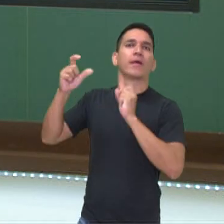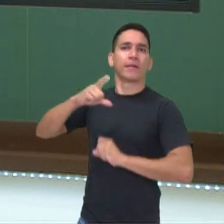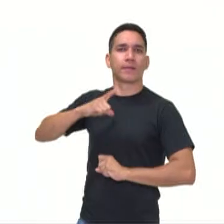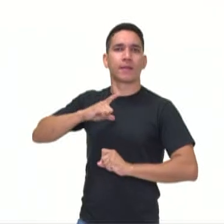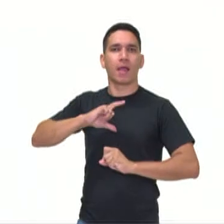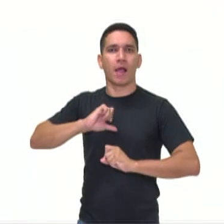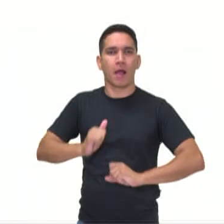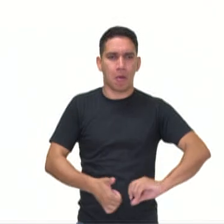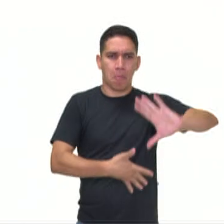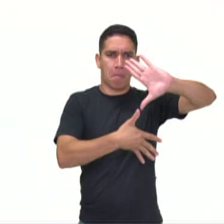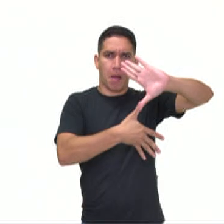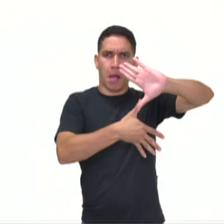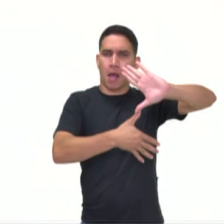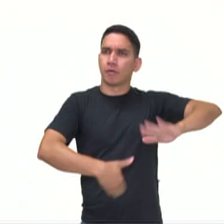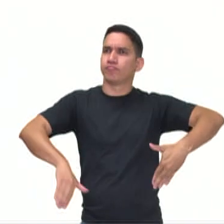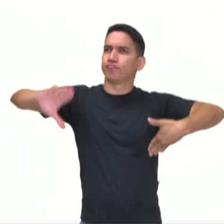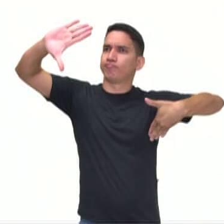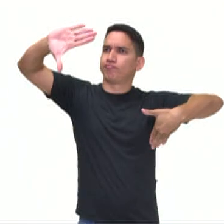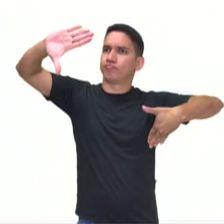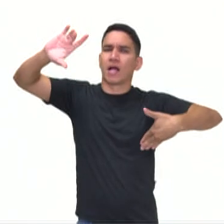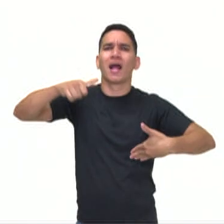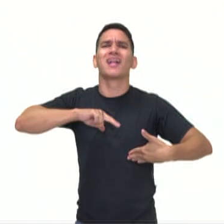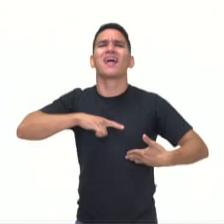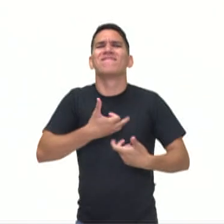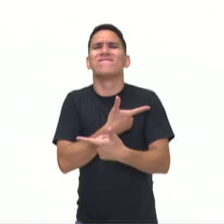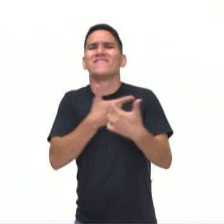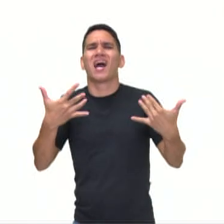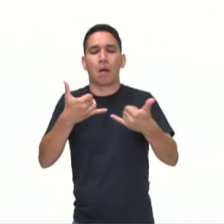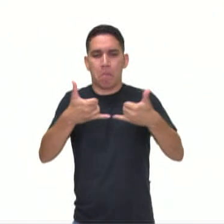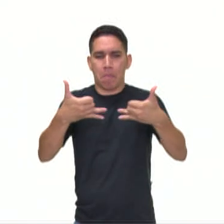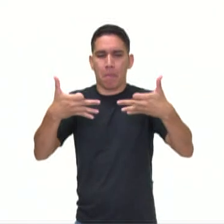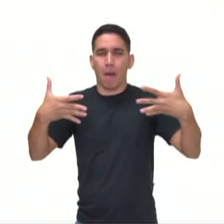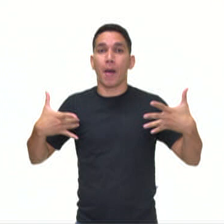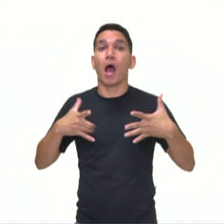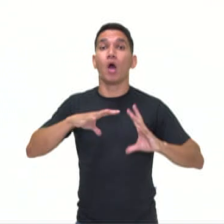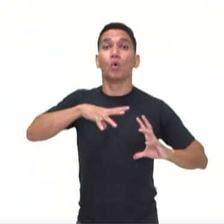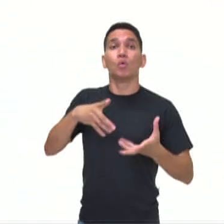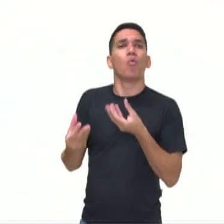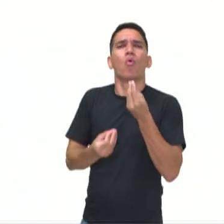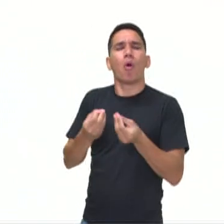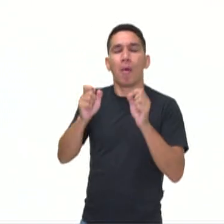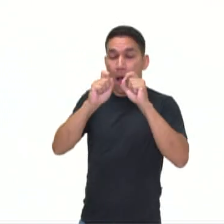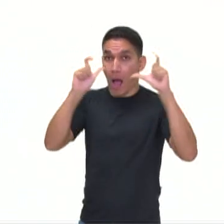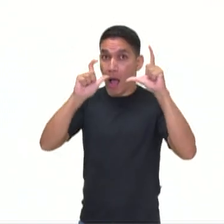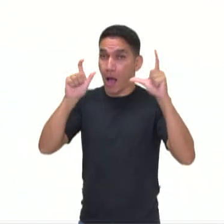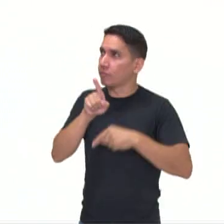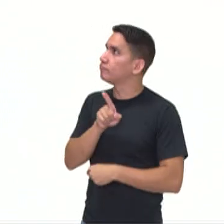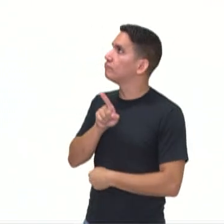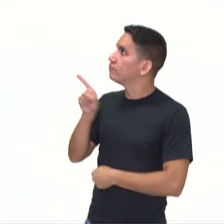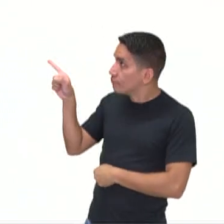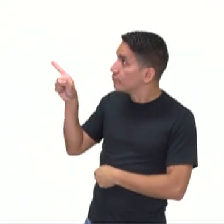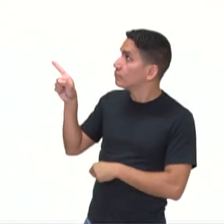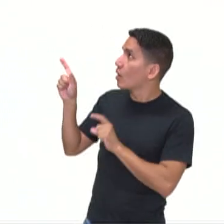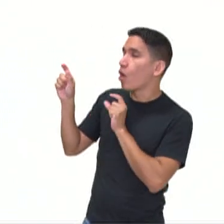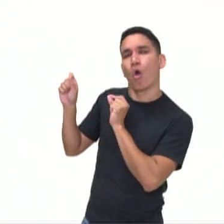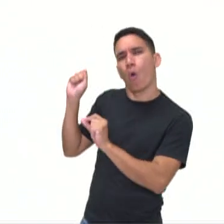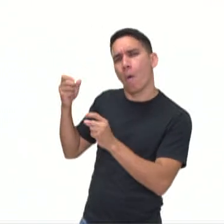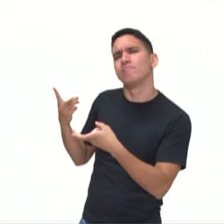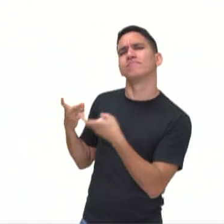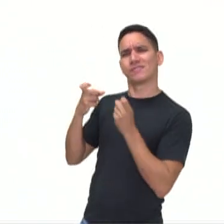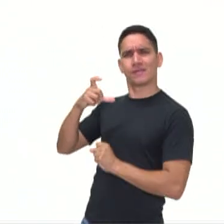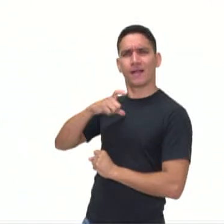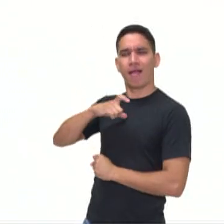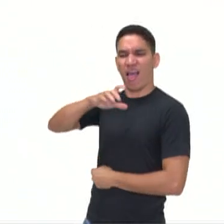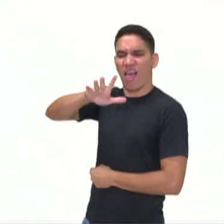mapa que mostra pra gente que a fibra óptica no mundo. Se você olhar com bastante atenção para este mapa, você vai perceber que